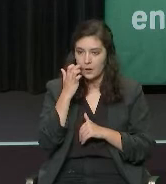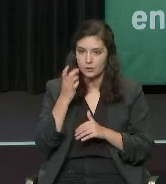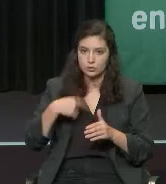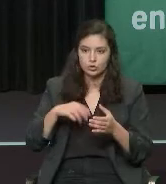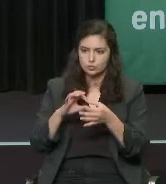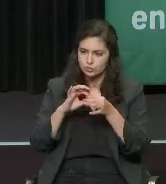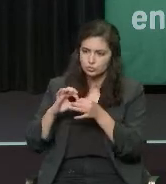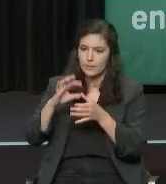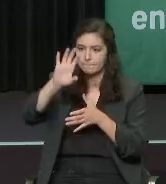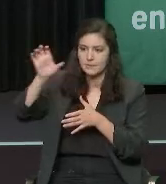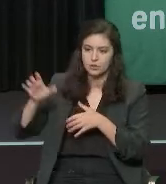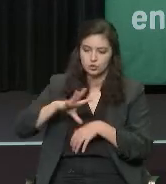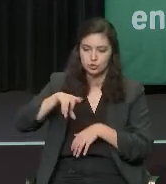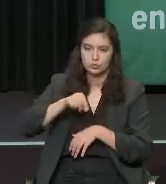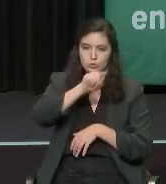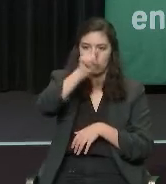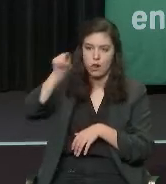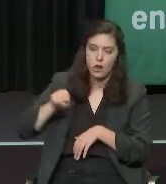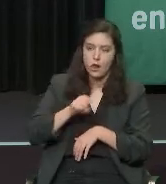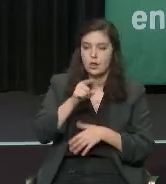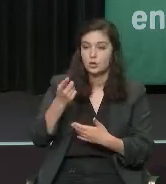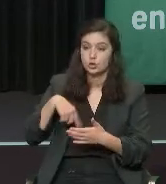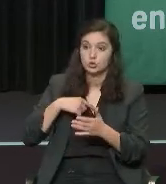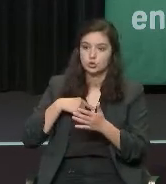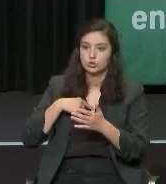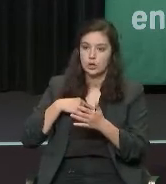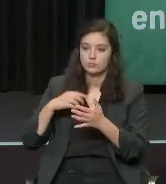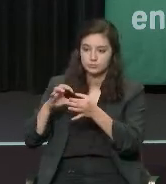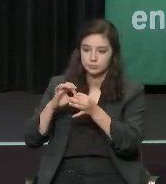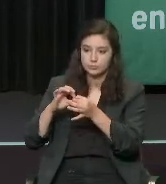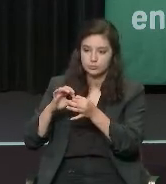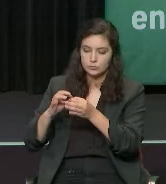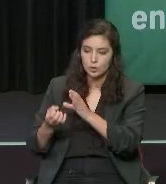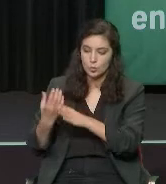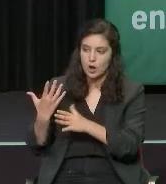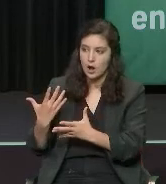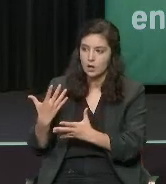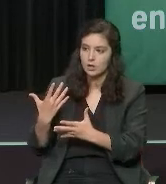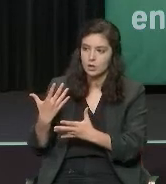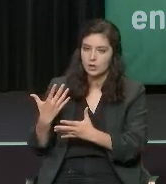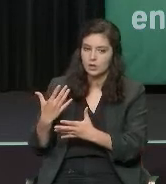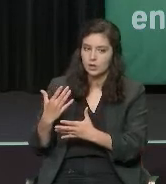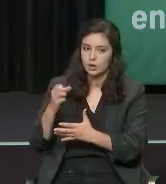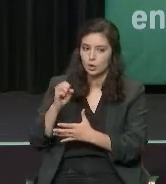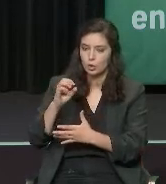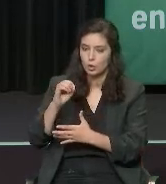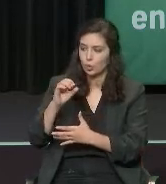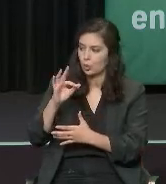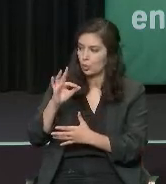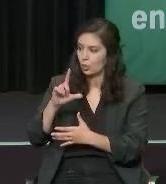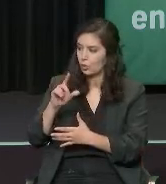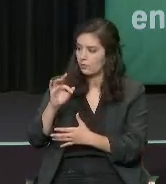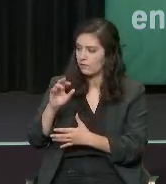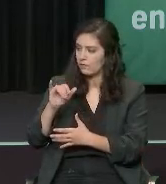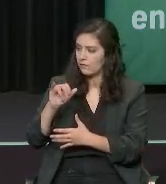vários países do mundo. Fechámos recentemente um protocolo de cooperação com o Coalfire, é a agência benchmarking deste mundo da gestão